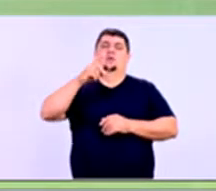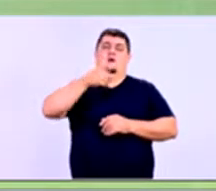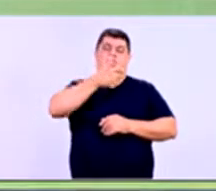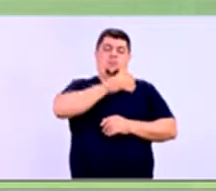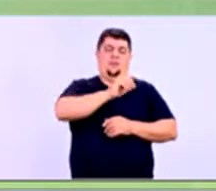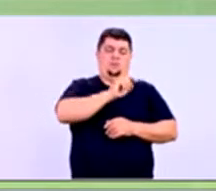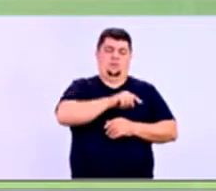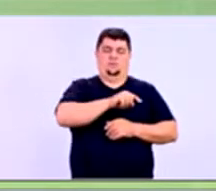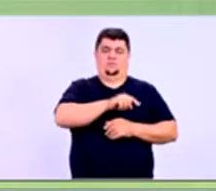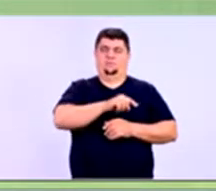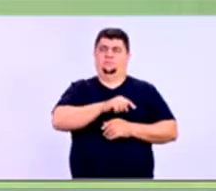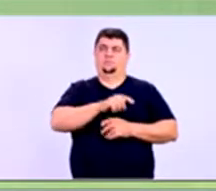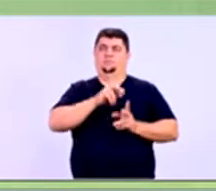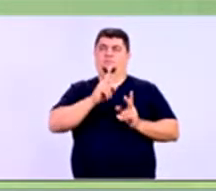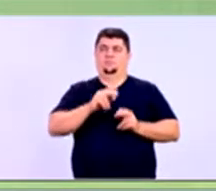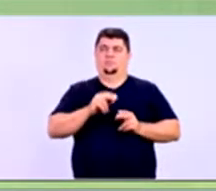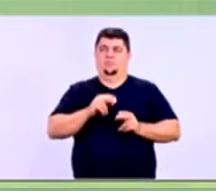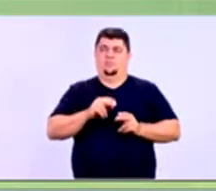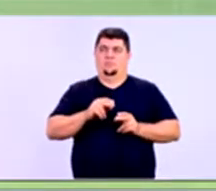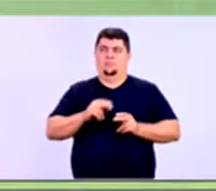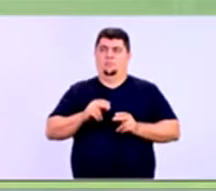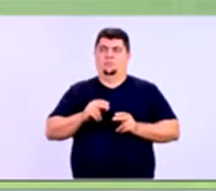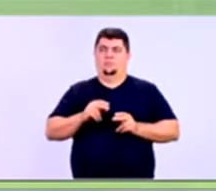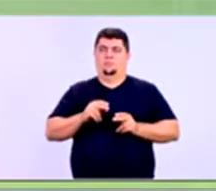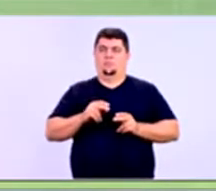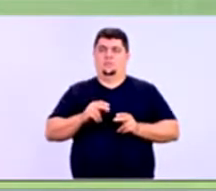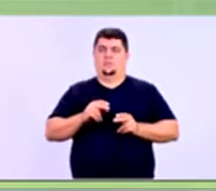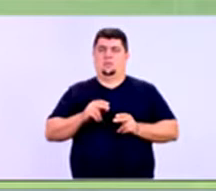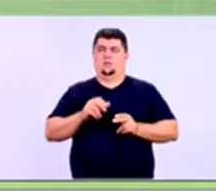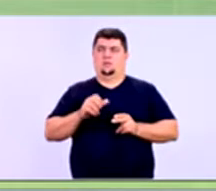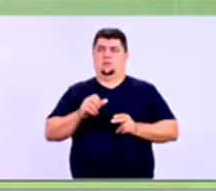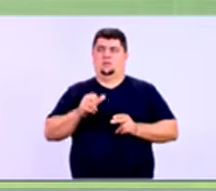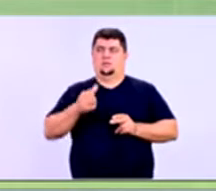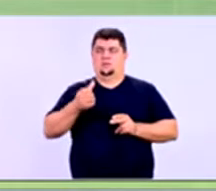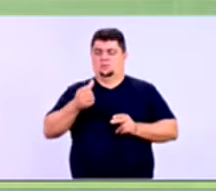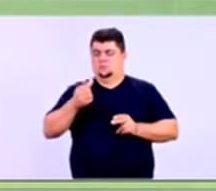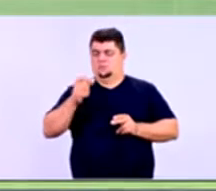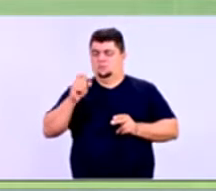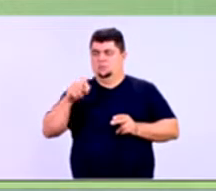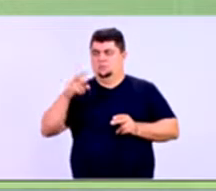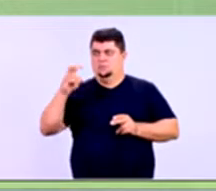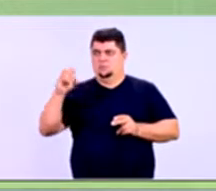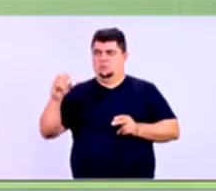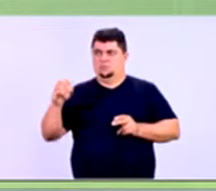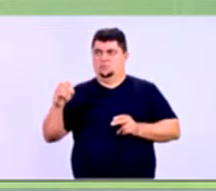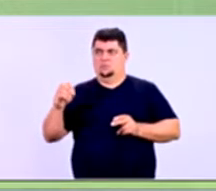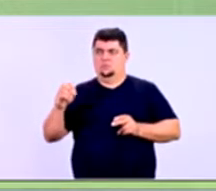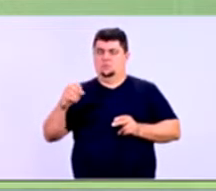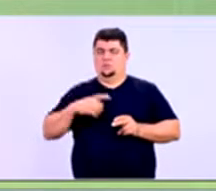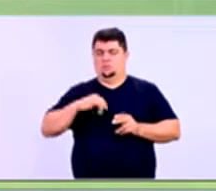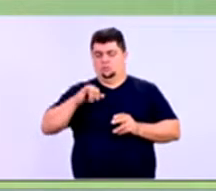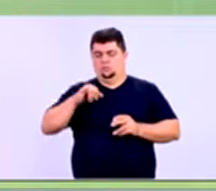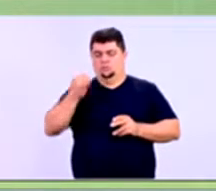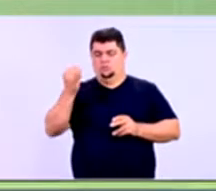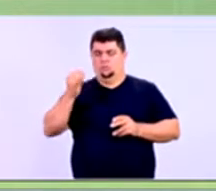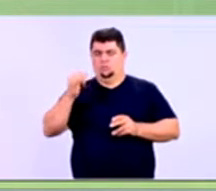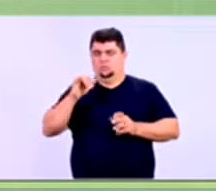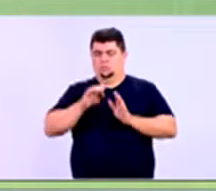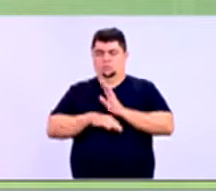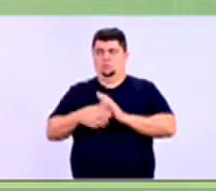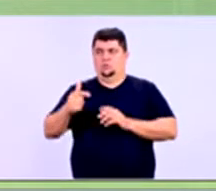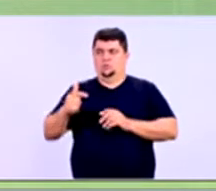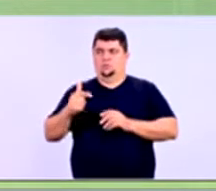mil. Então, ó, cuida, não caiu que 6.500, porque os 6.500 tem juros, juro não vou bater da